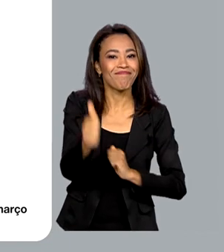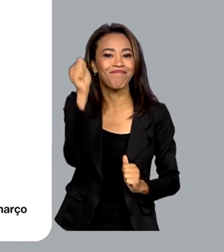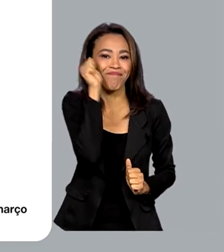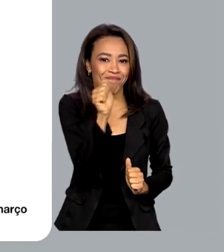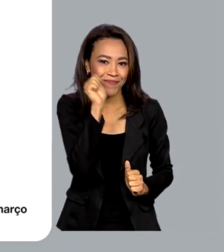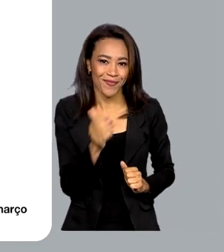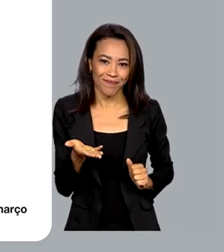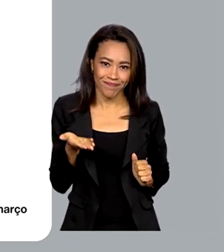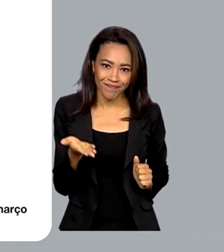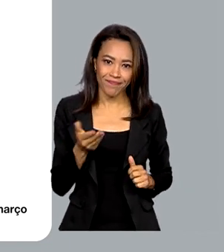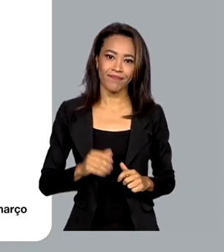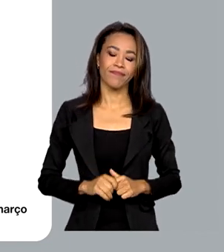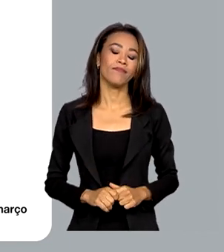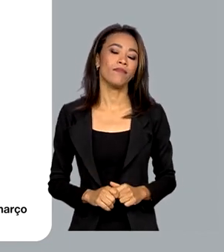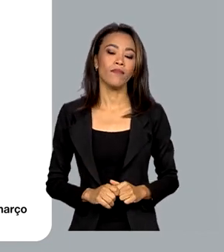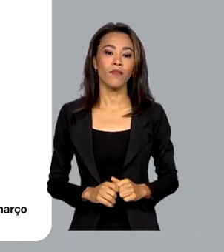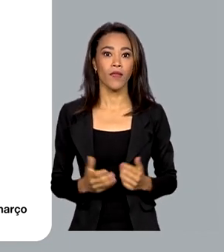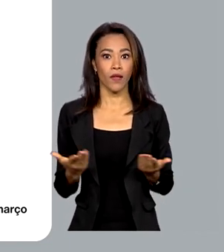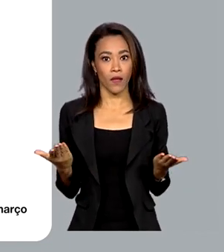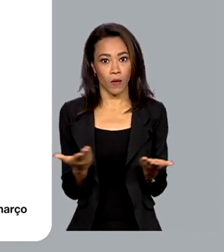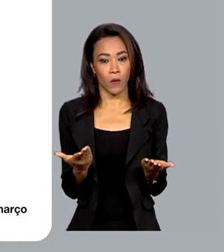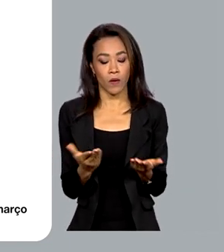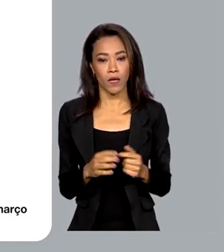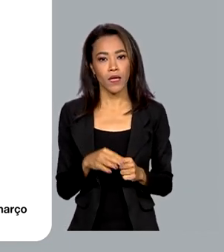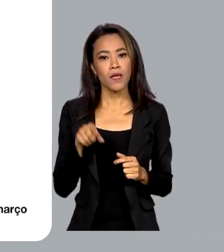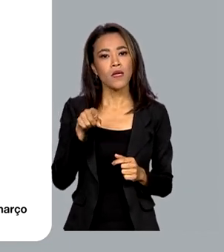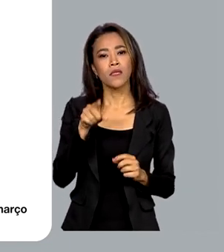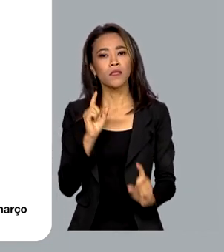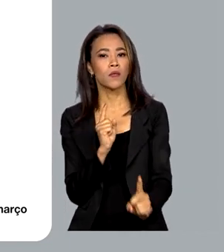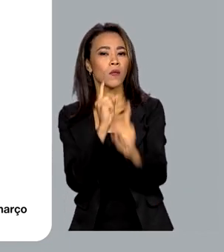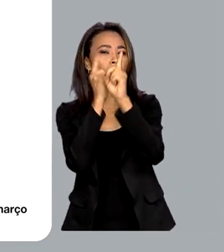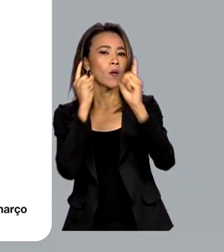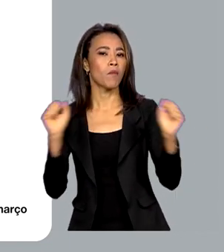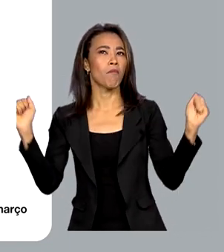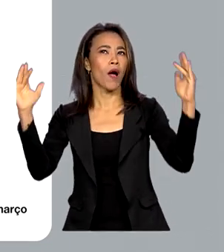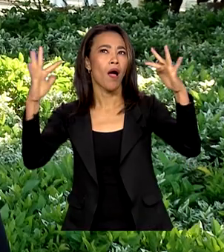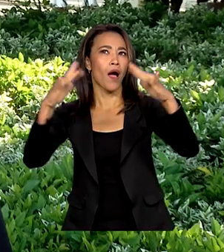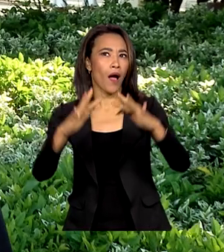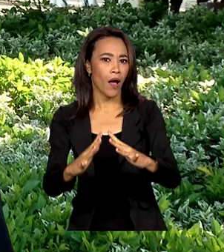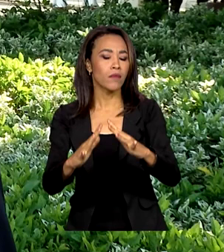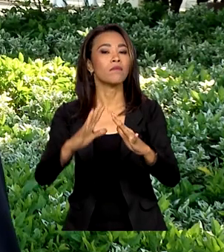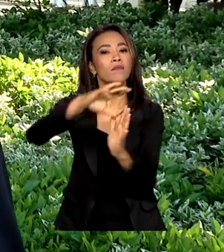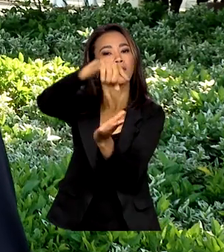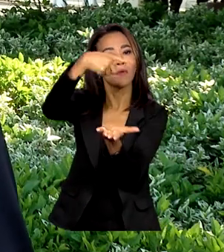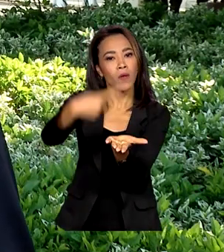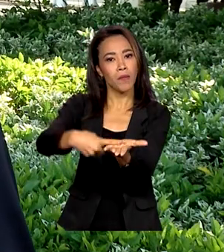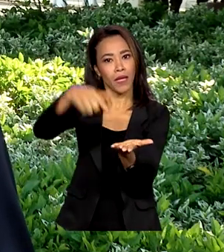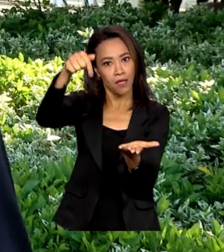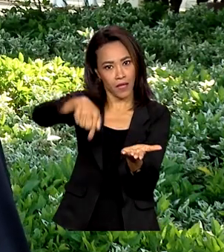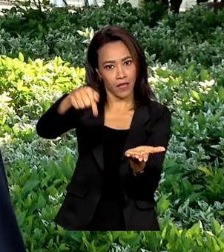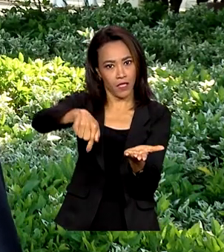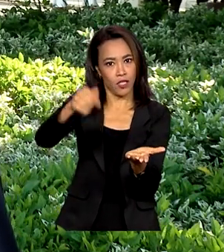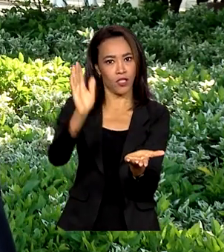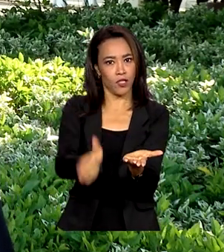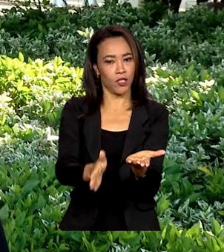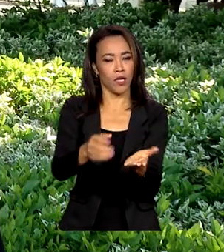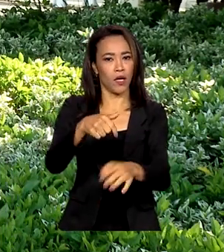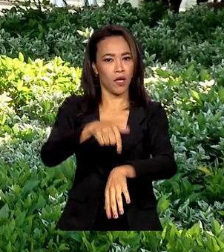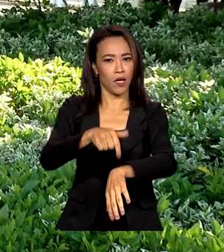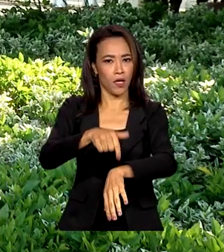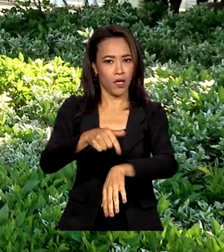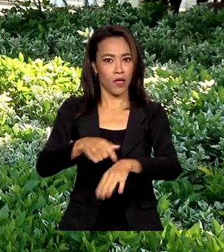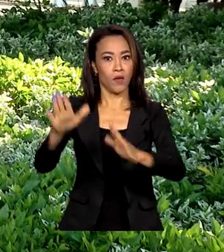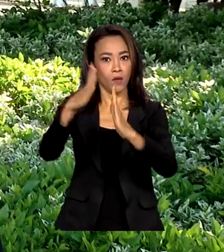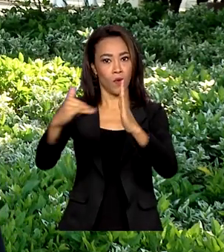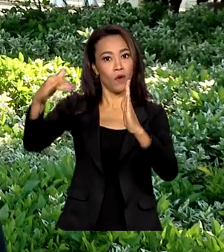Feminino. Agora, quanto a esse evento, né, como a gente disse, né, Vanessa, o evento está marcado aqui para o Palácio do Alvorada e o